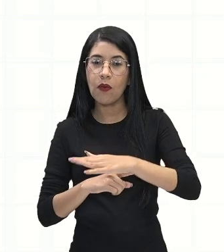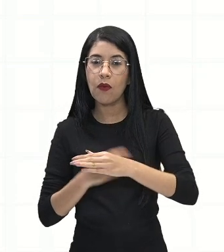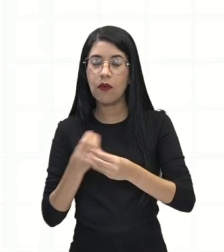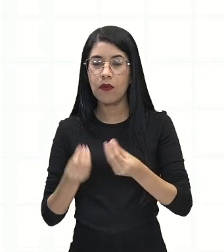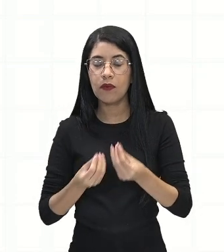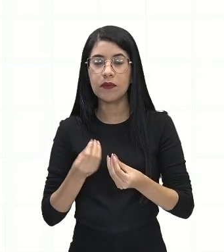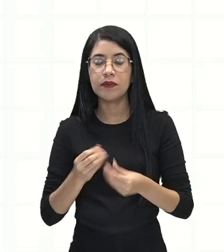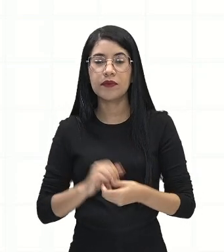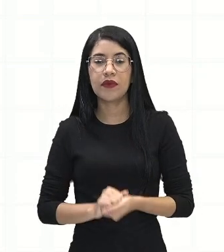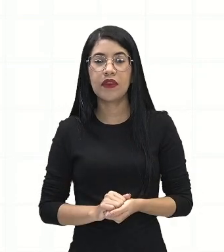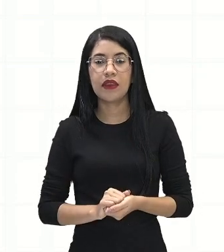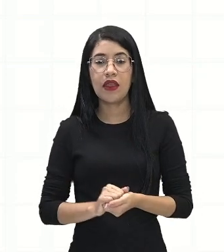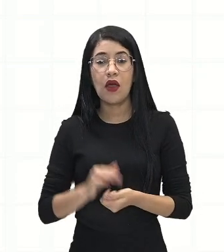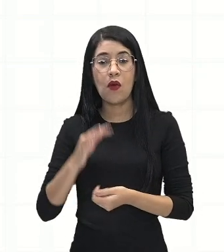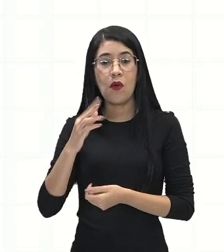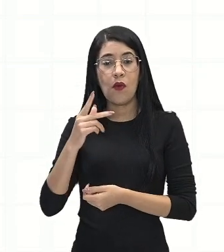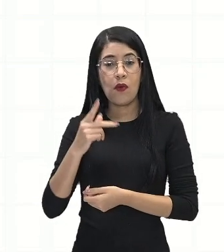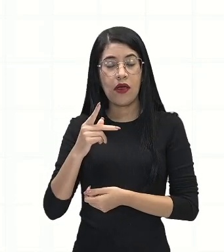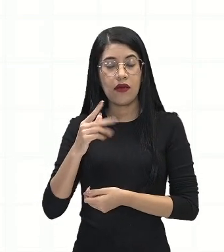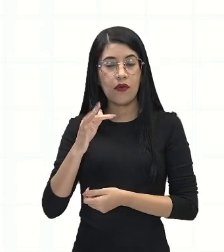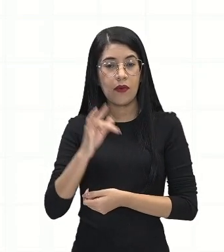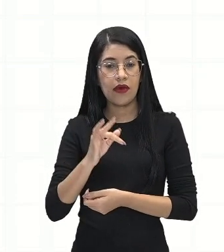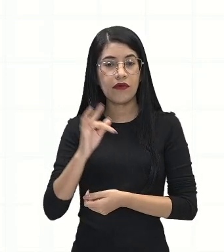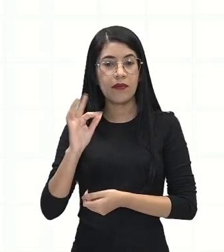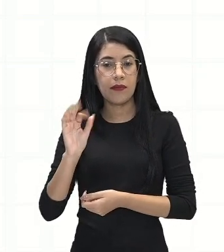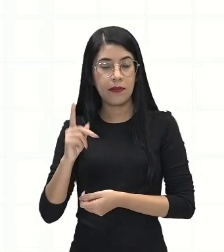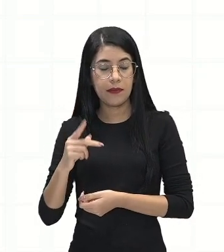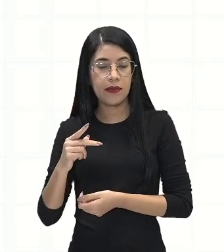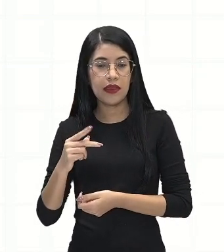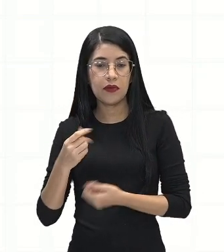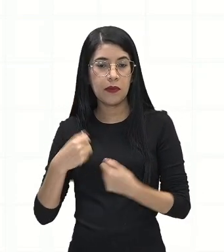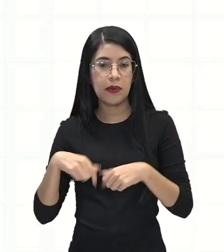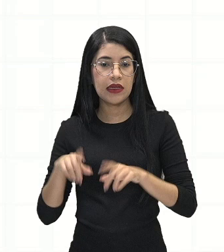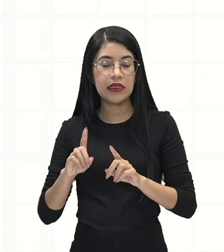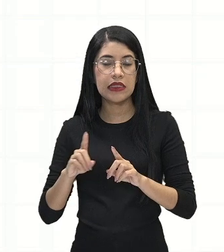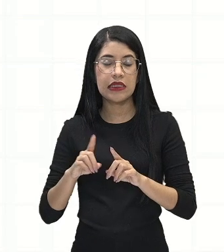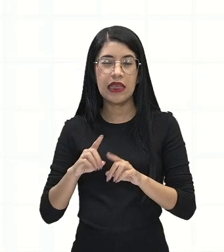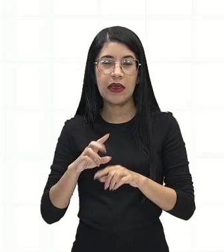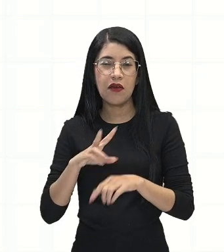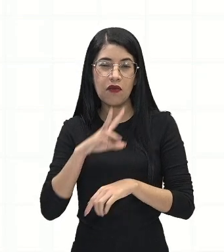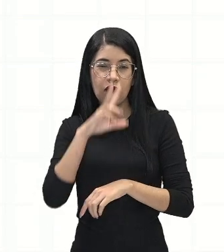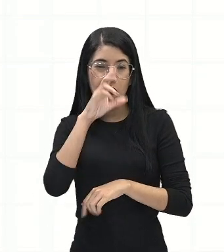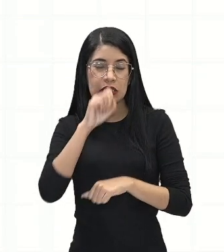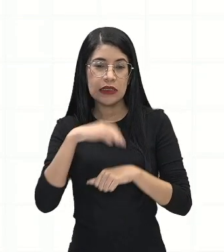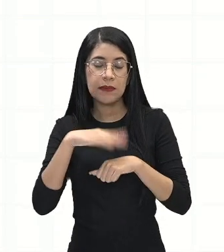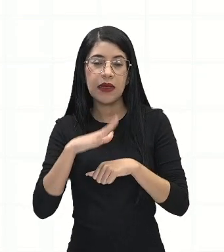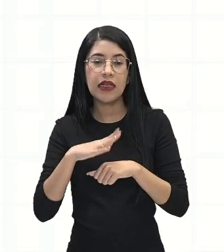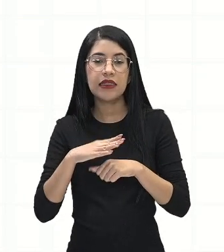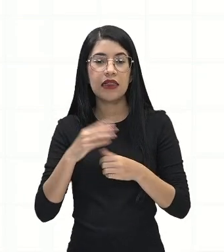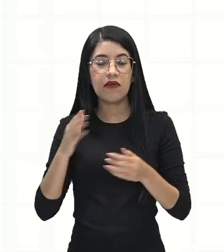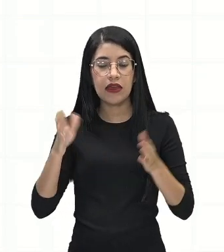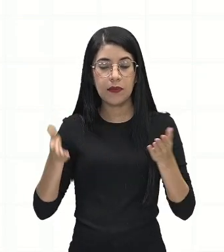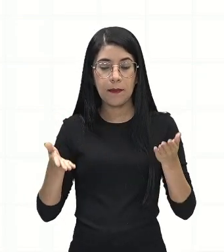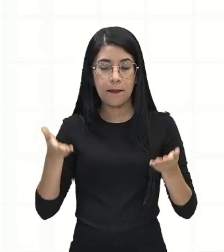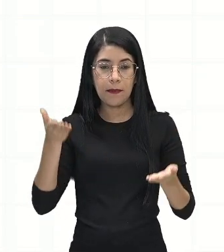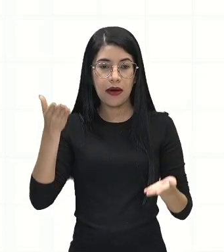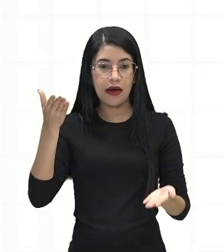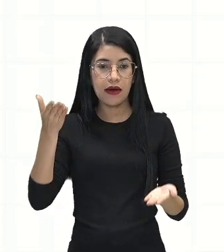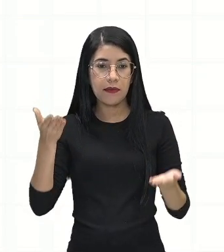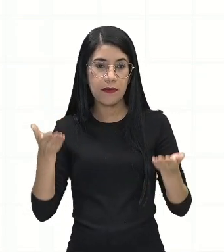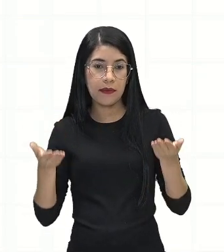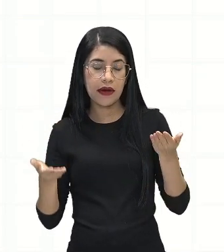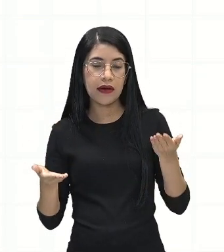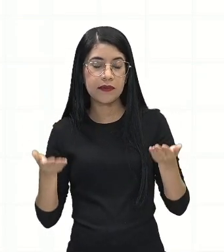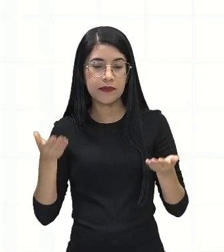força resistente, ela não precise ser tanta, né, que ela vai aí ajudar a levantar esse peso. Então,